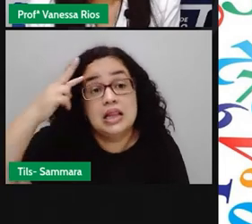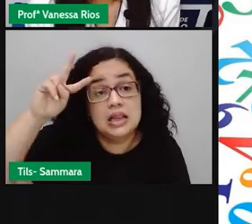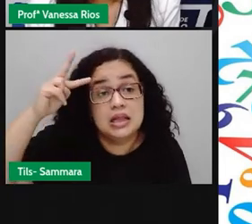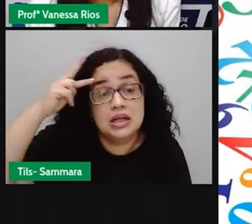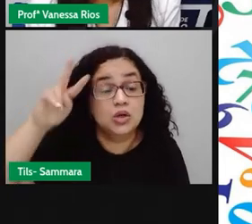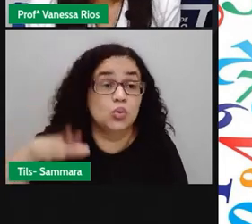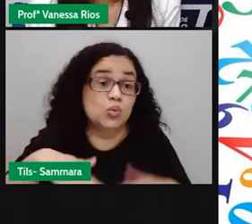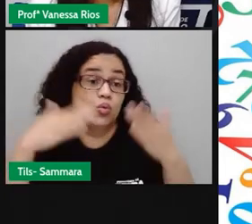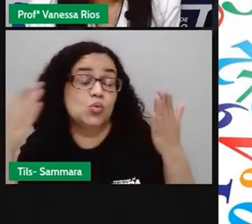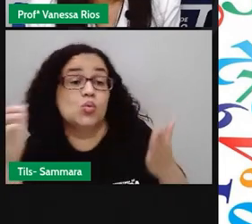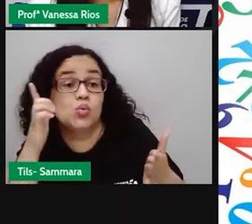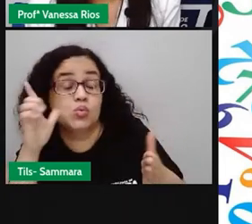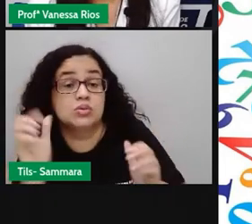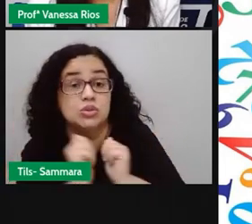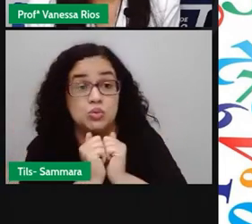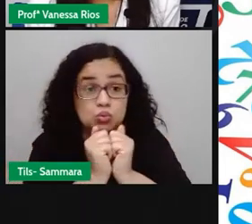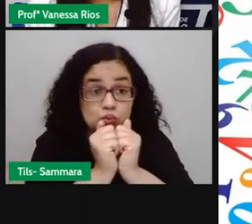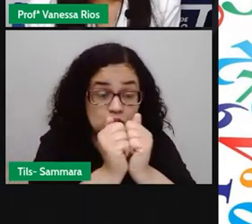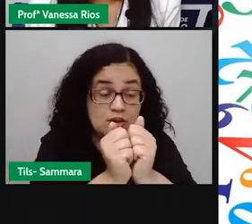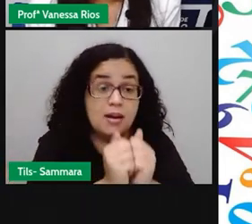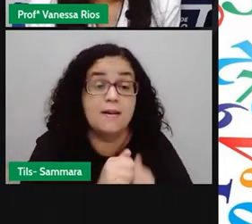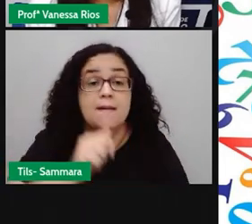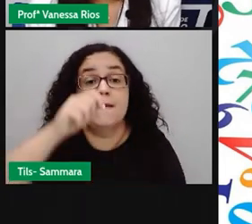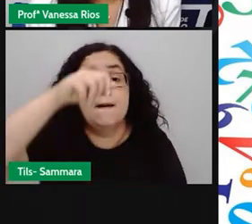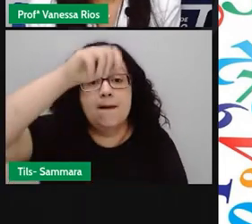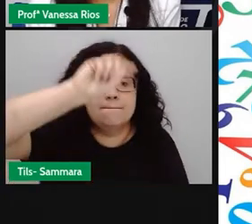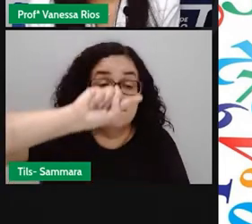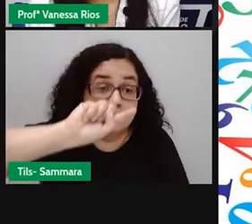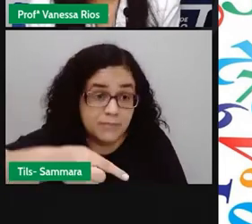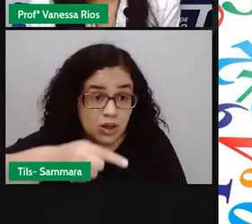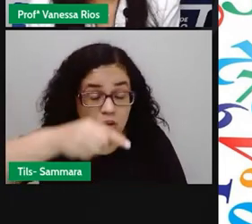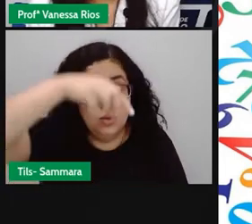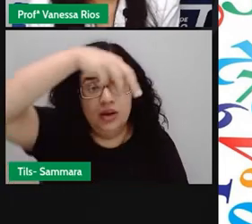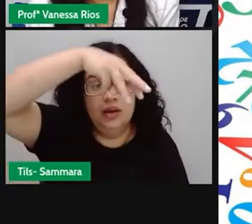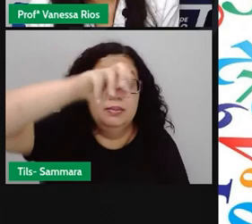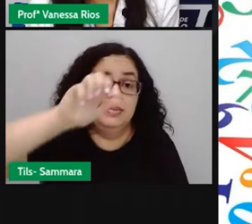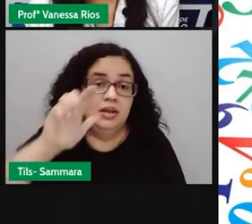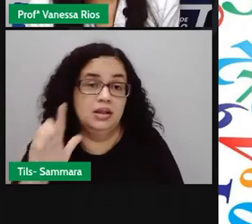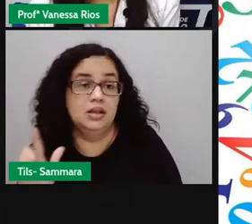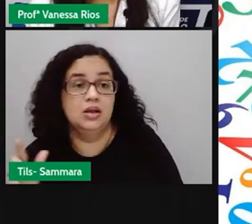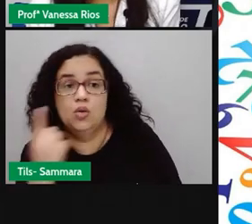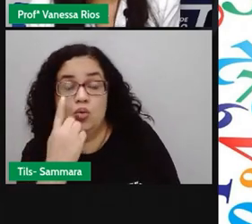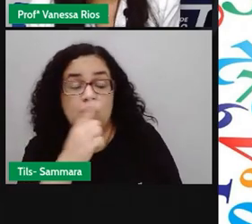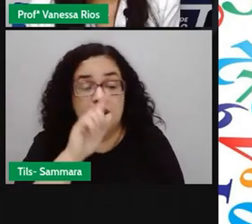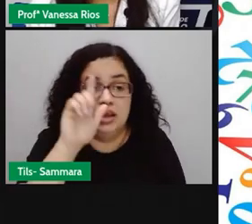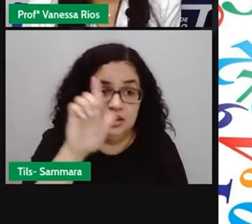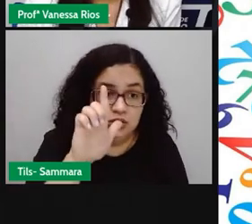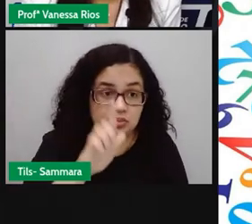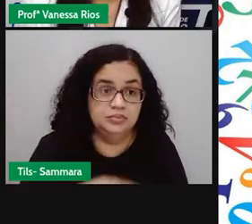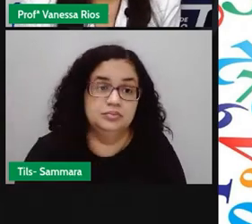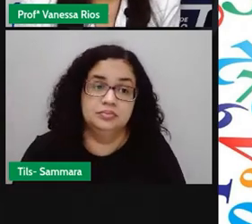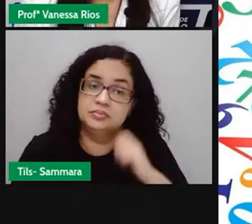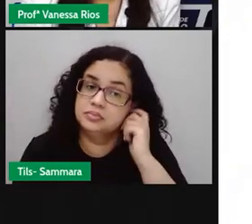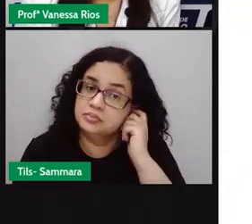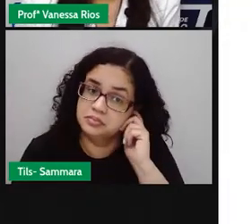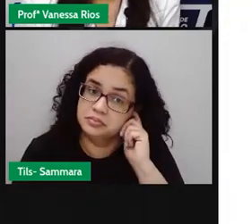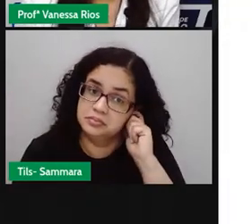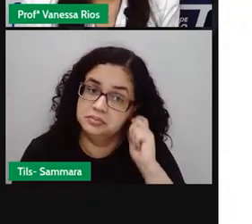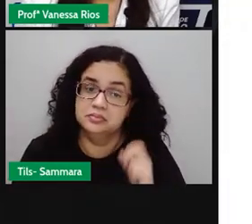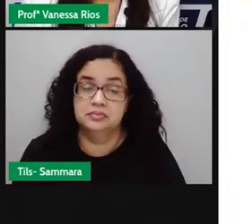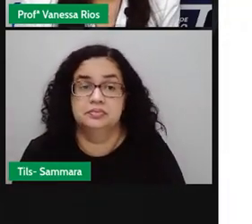Lembrando aí que quando eu consigo juntar 1.000 mililitros, eu consigo formar aí 1 litro.